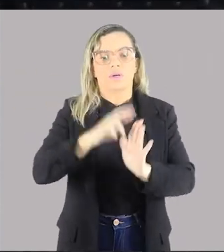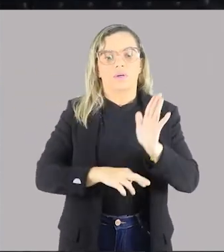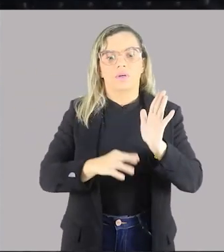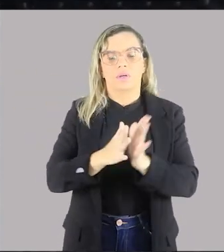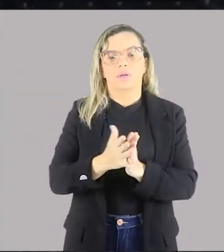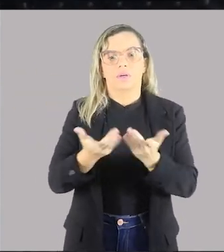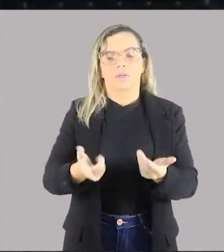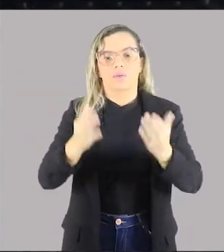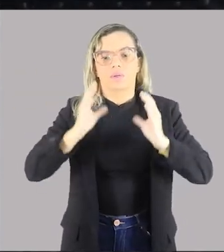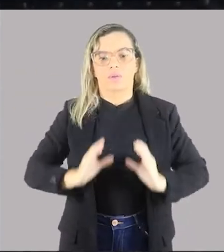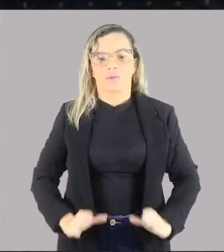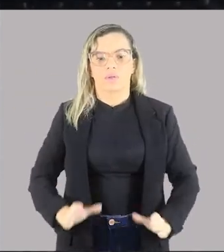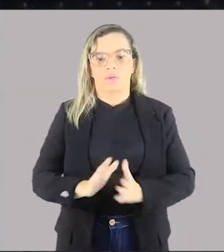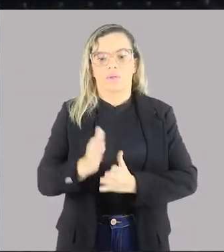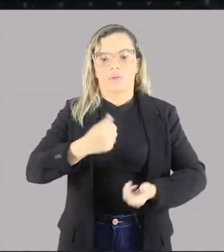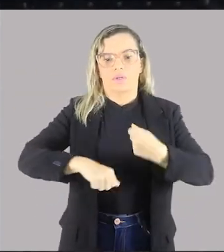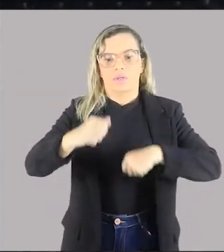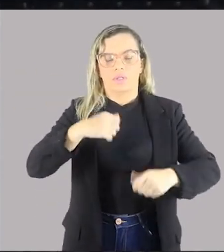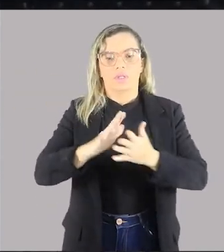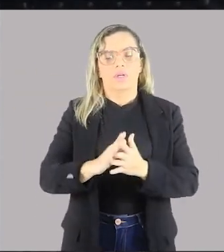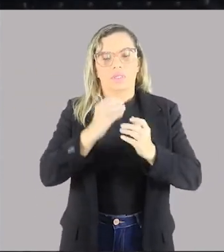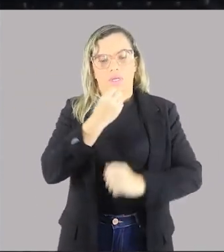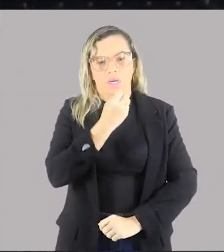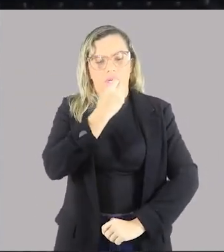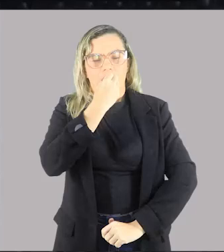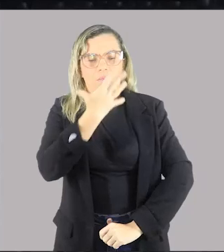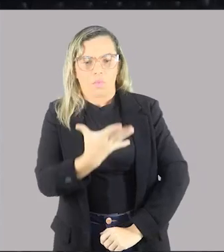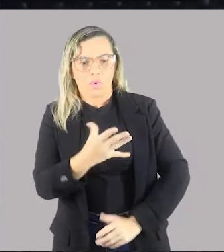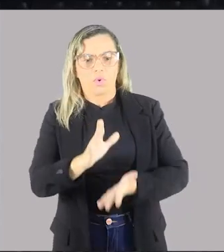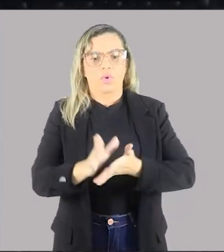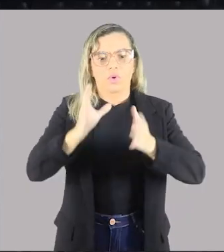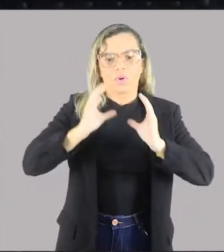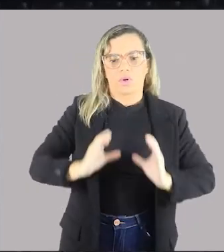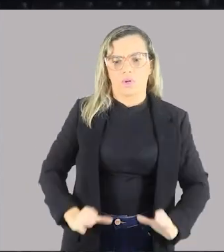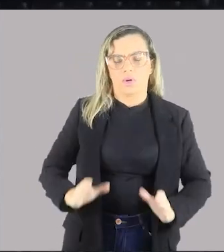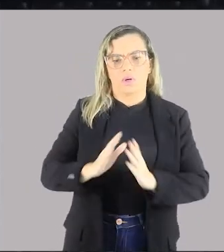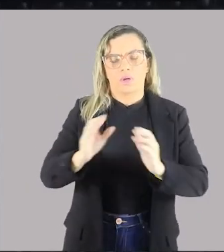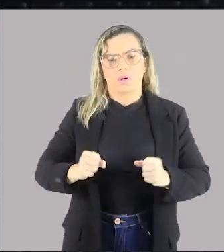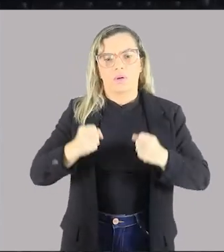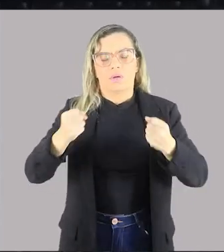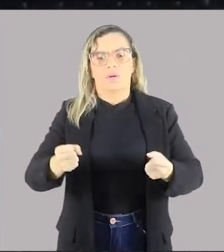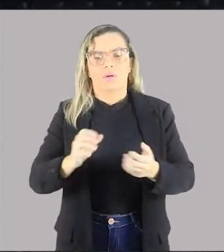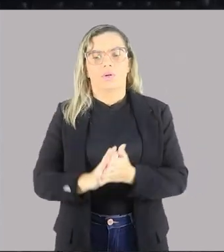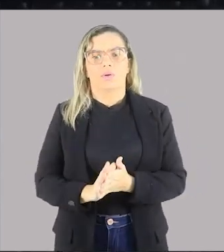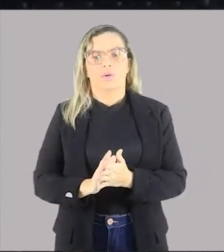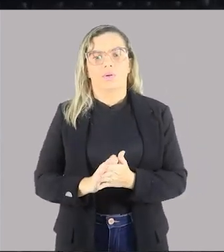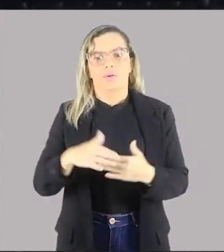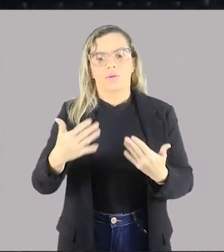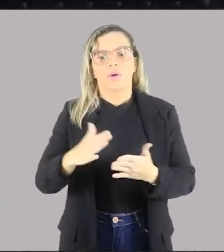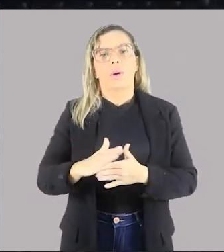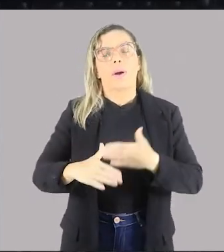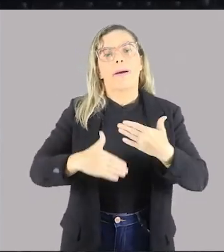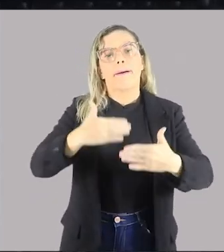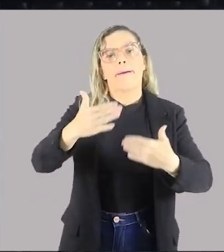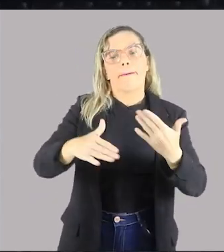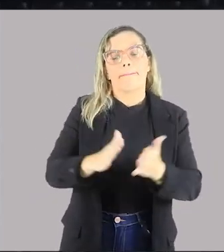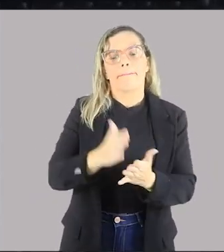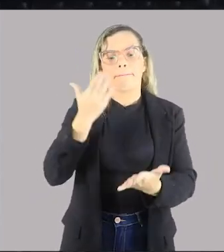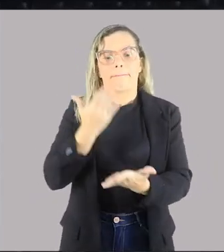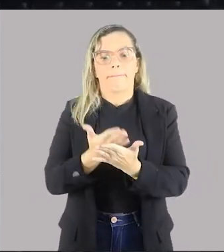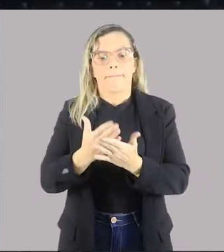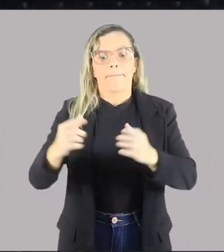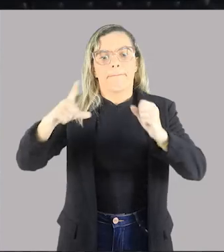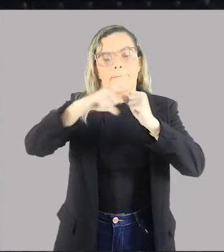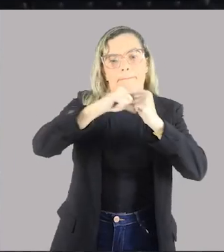boas condutas. Nós vamos ver à frente justamente essas possibilidades e vamos ver os artigos em que vocês podem estudar com